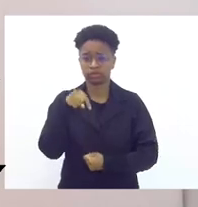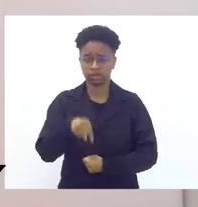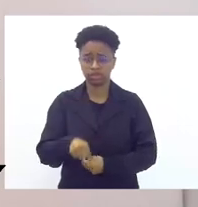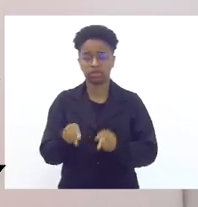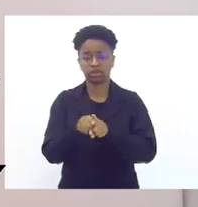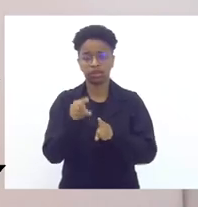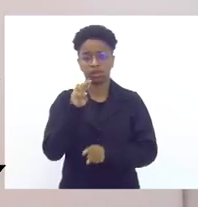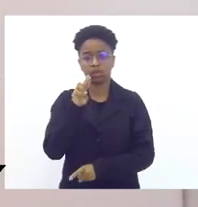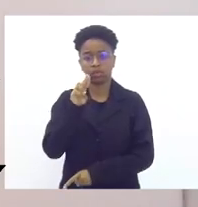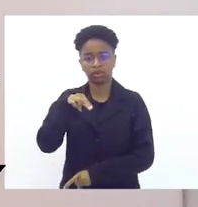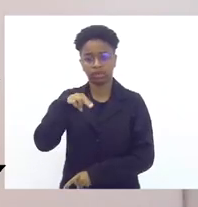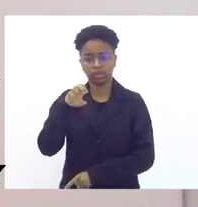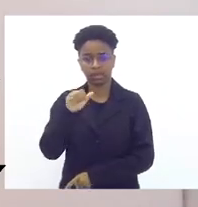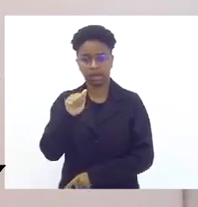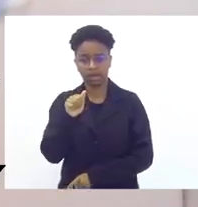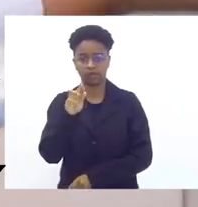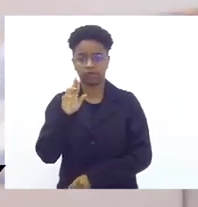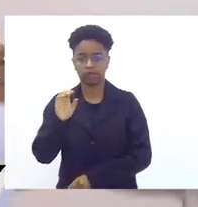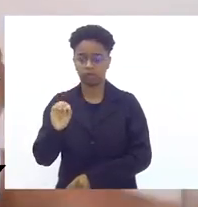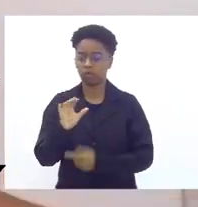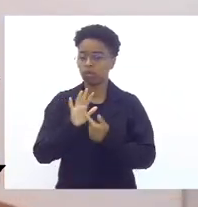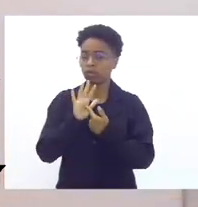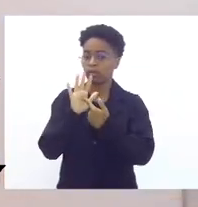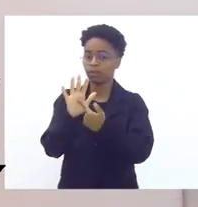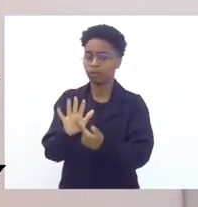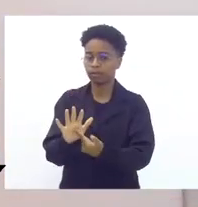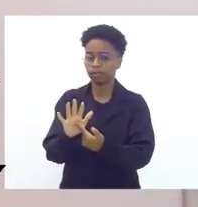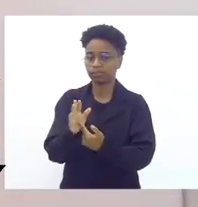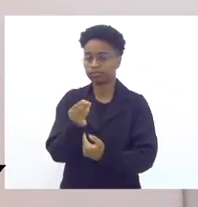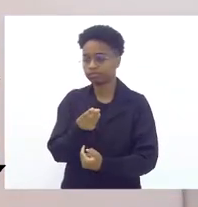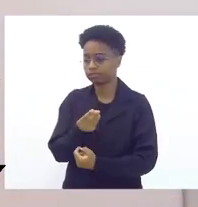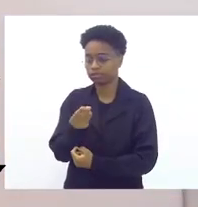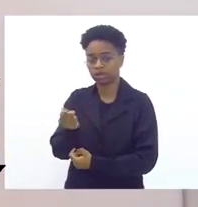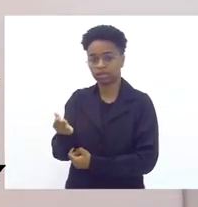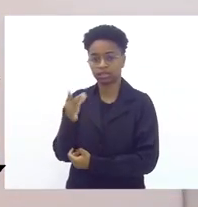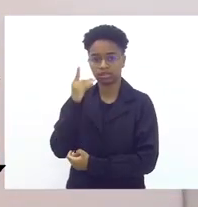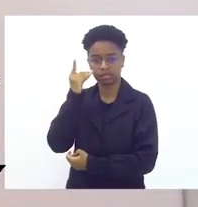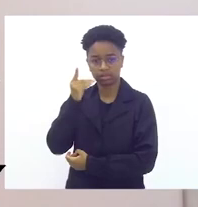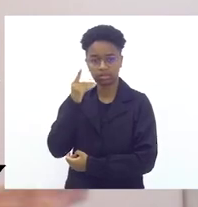União afro que apresenta aos deputados